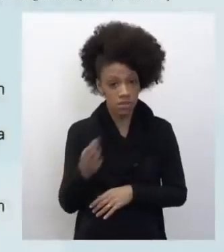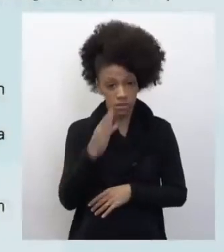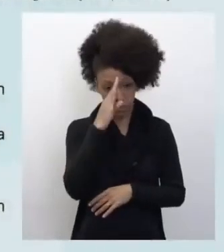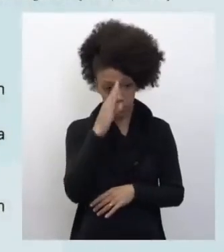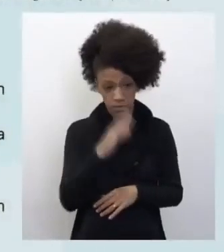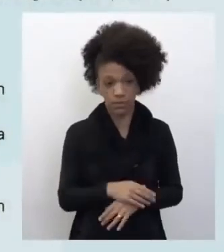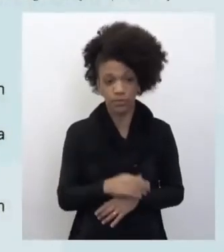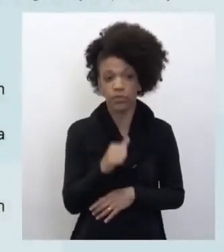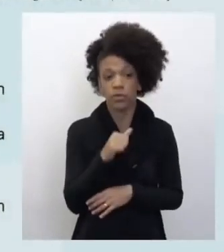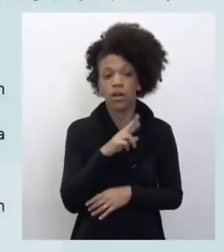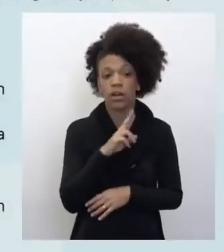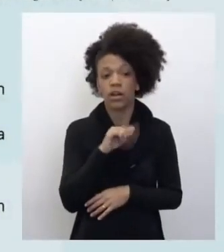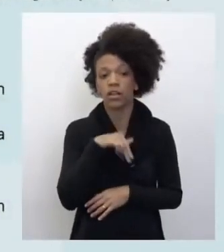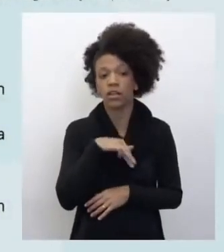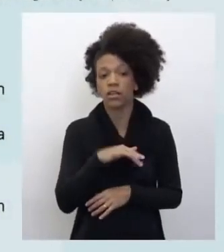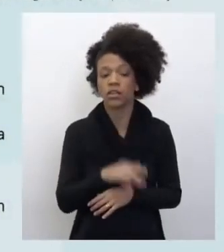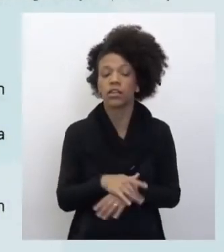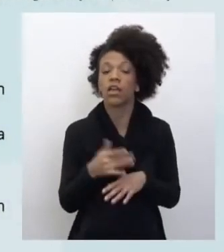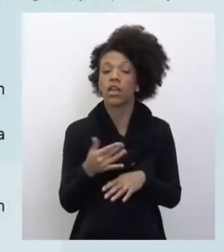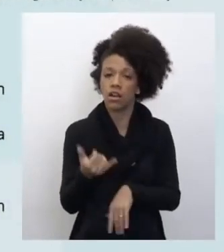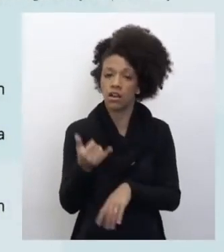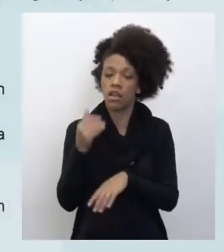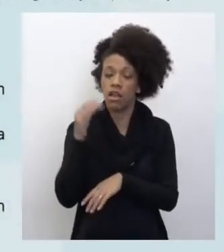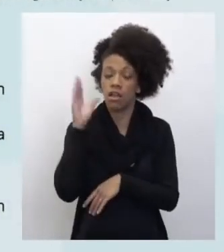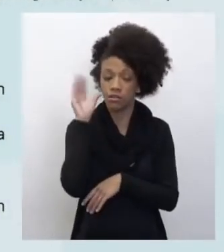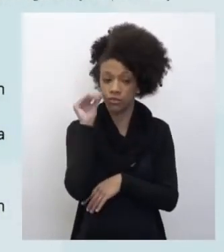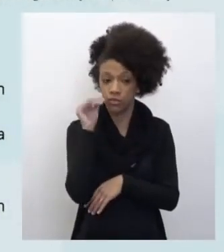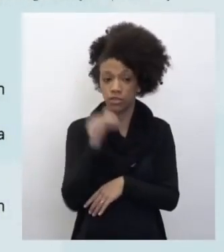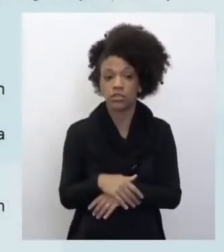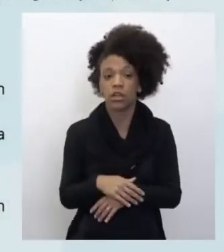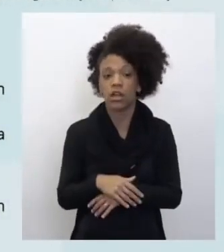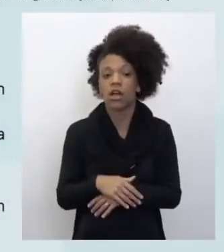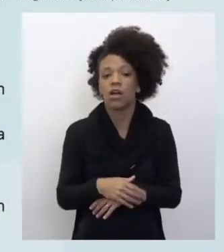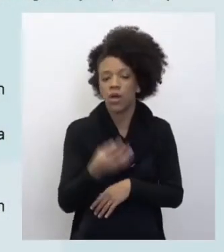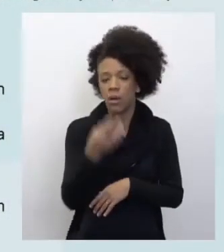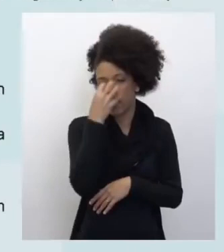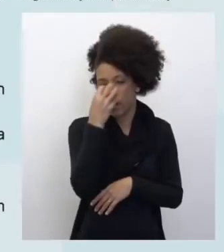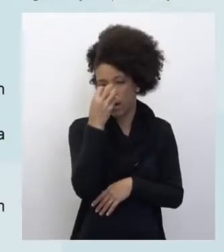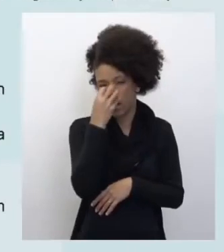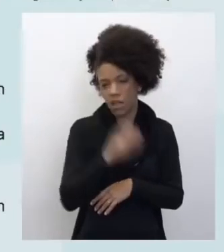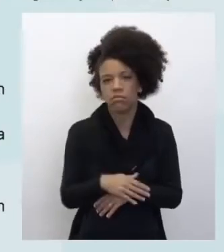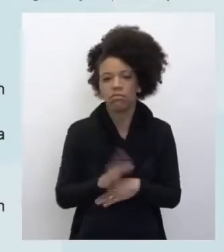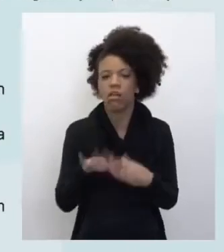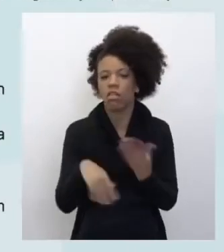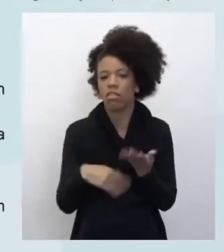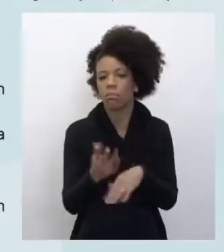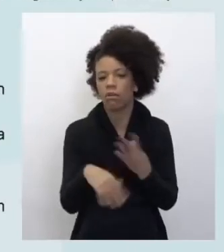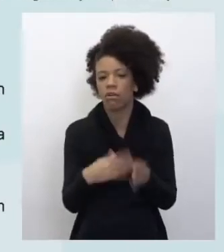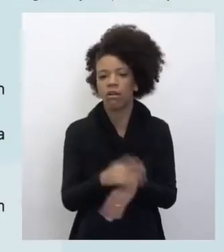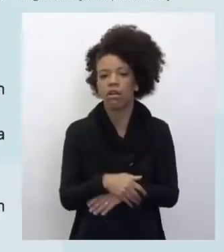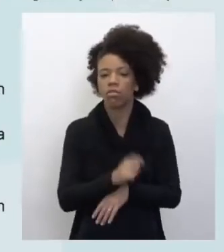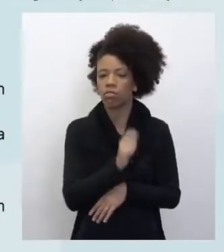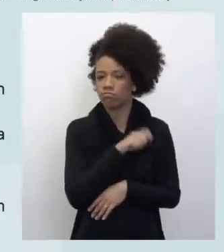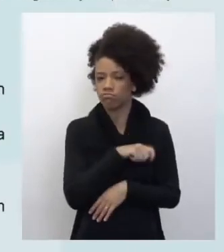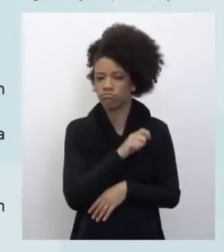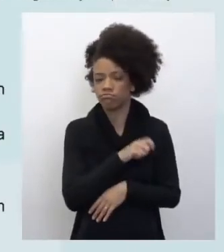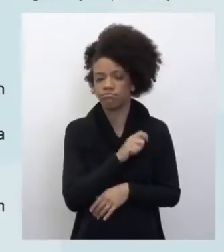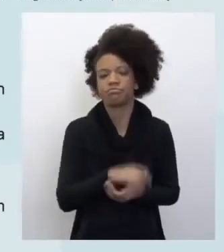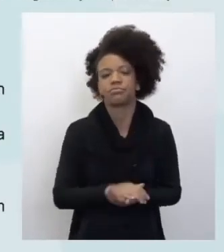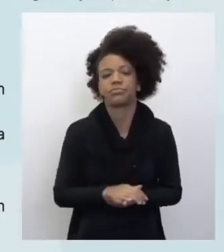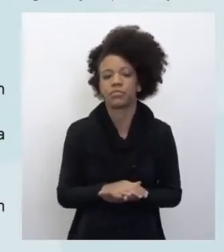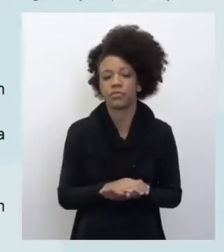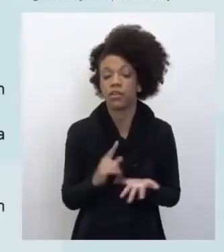ele era o servo, né, o empregado, e palhaço, atrapalhado, ágil e malandro. Geralmente essas eram as